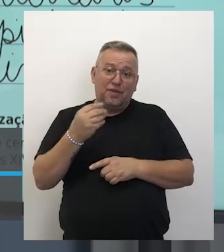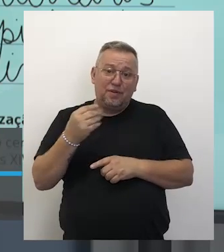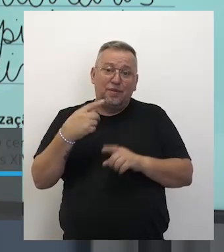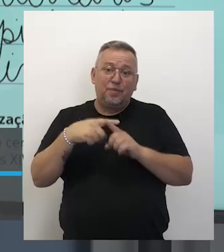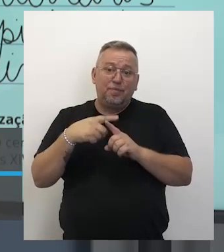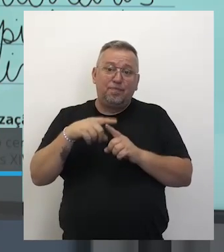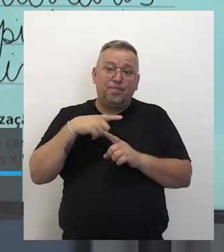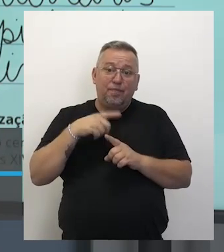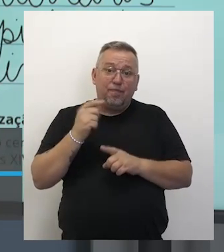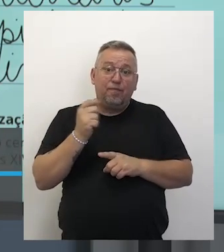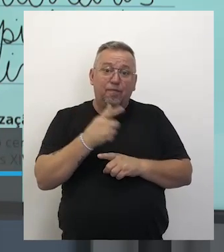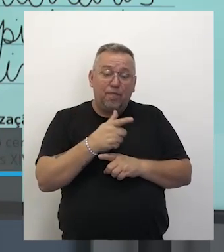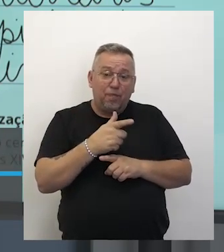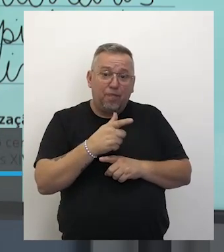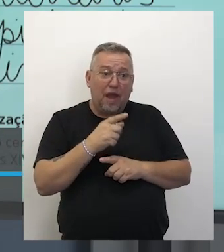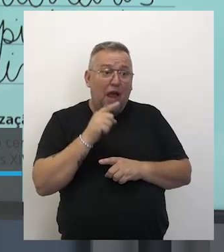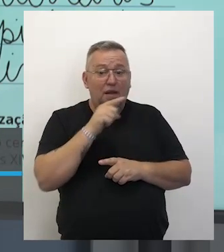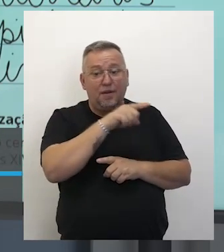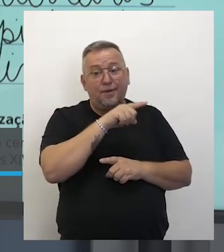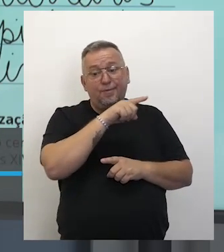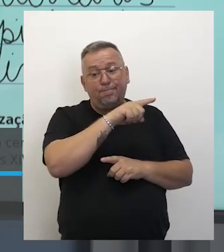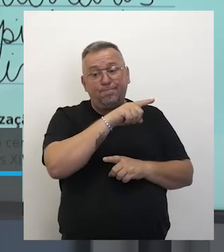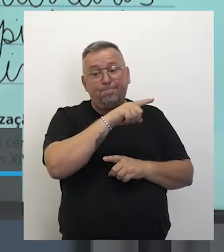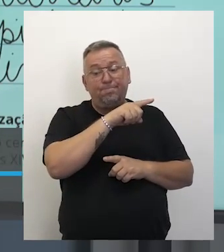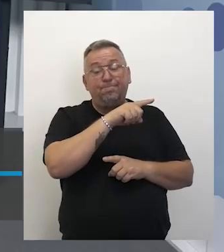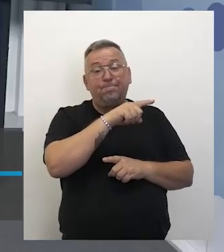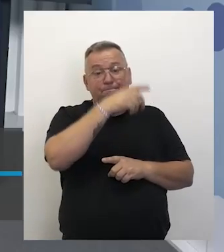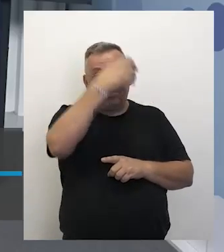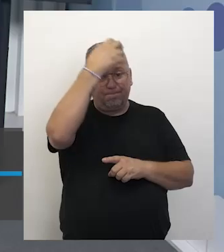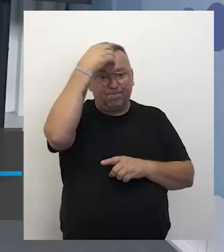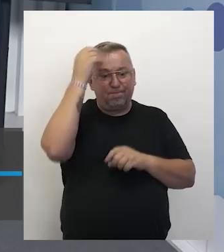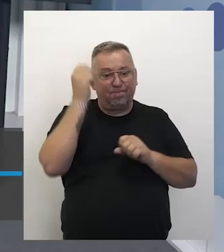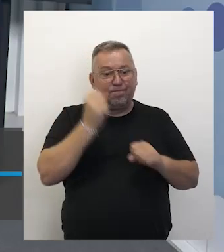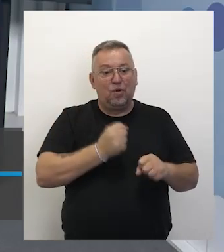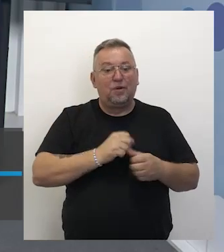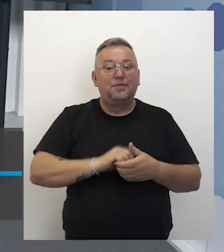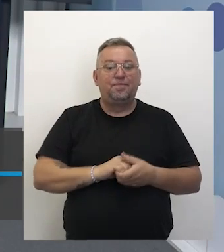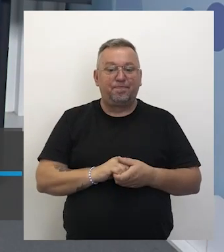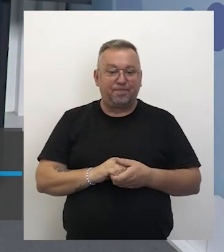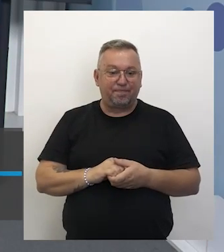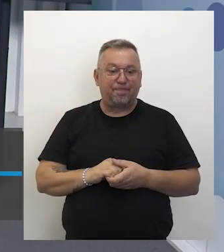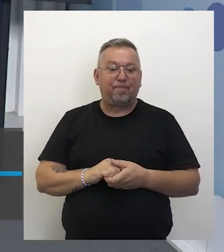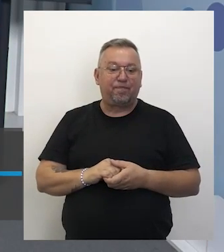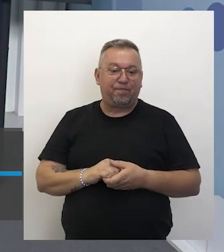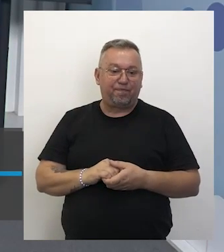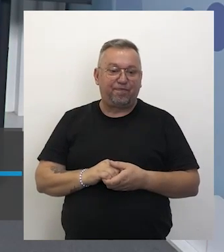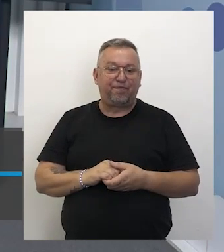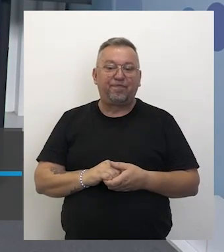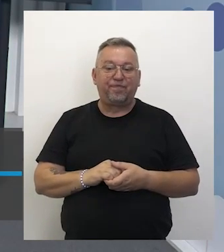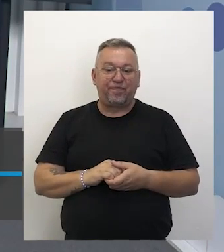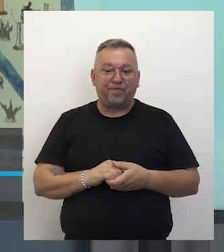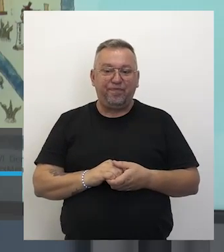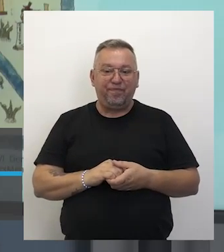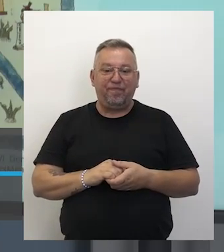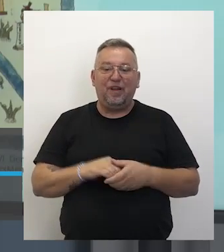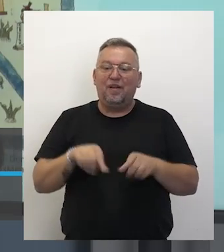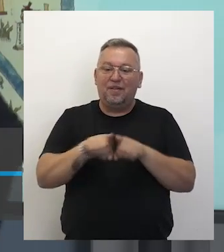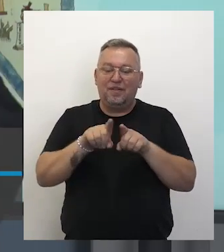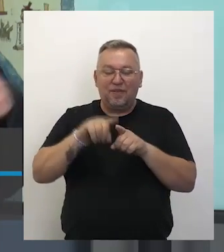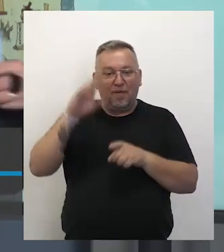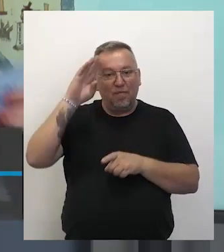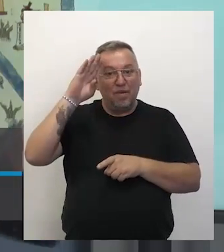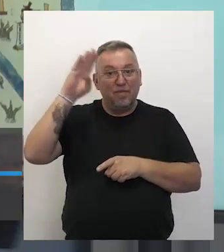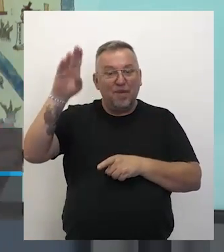nós temos que pagar tributos para imperador aqui, ó, professora Fernanda. Então, essa é a principal